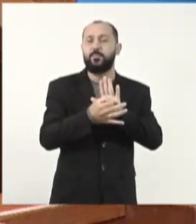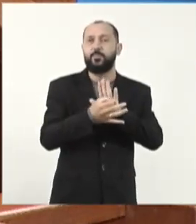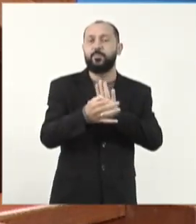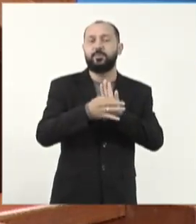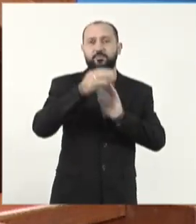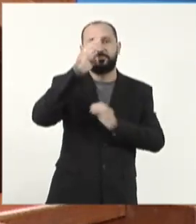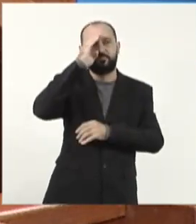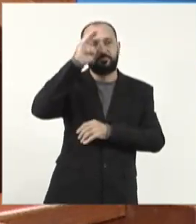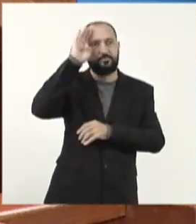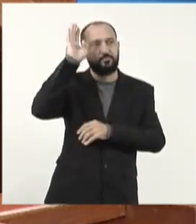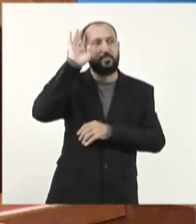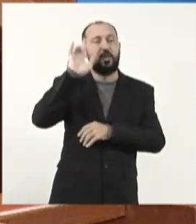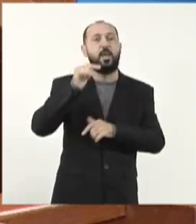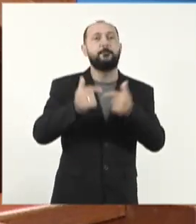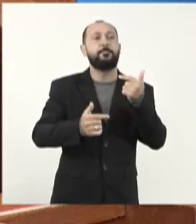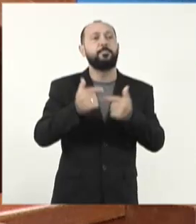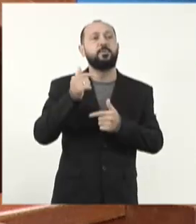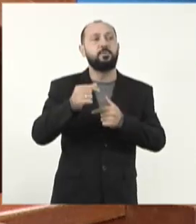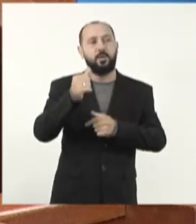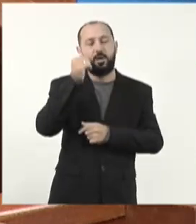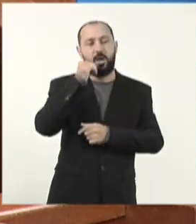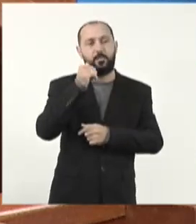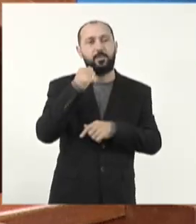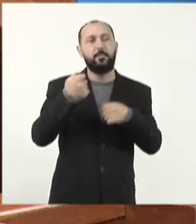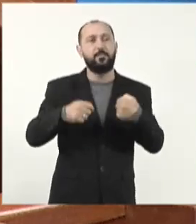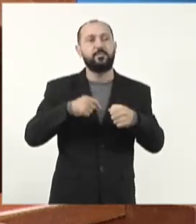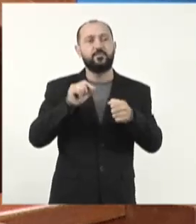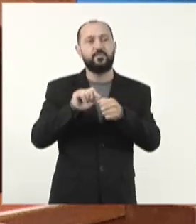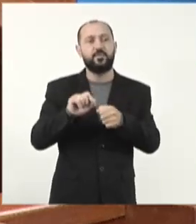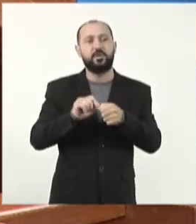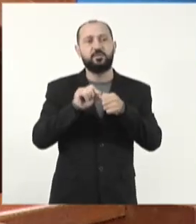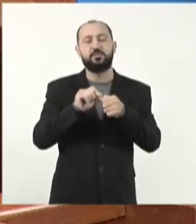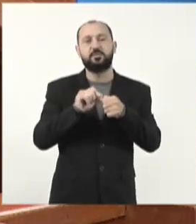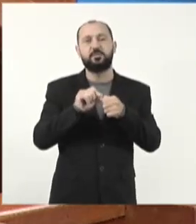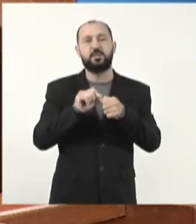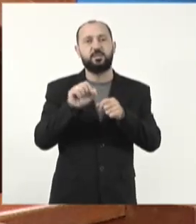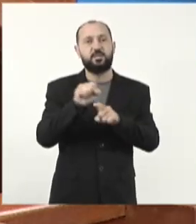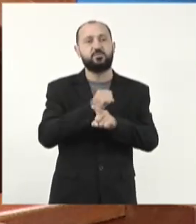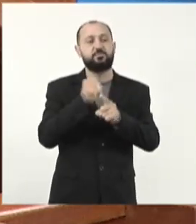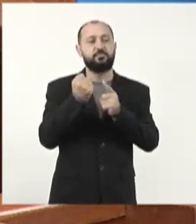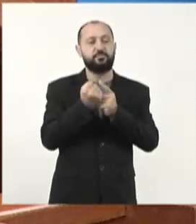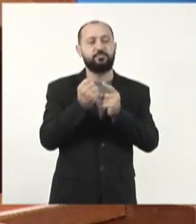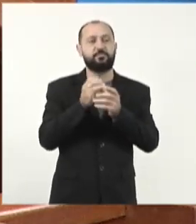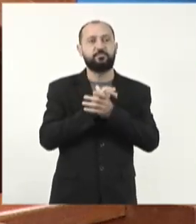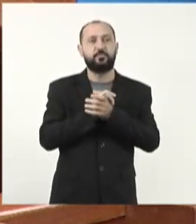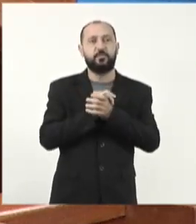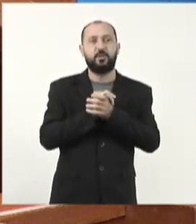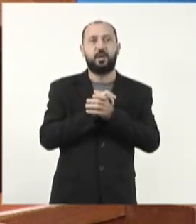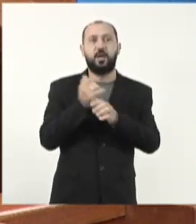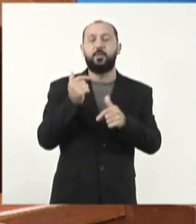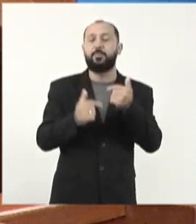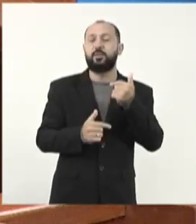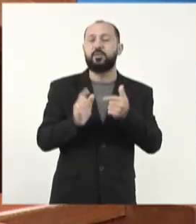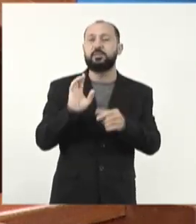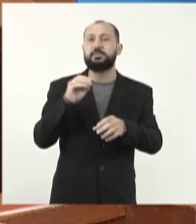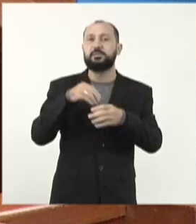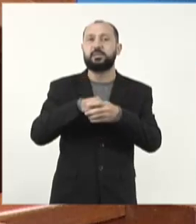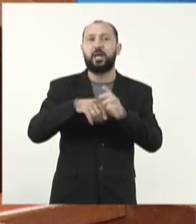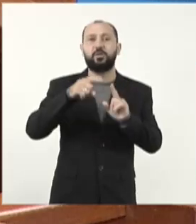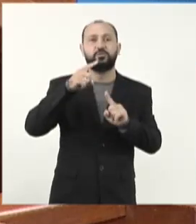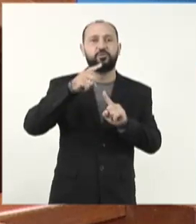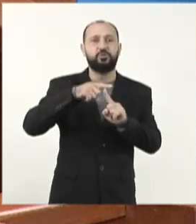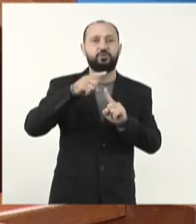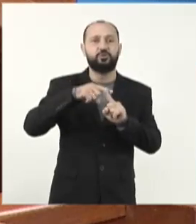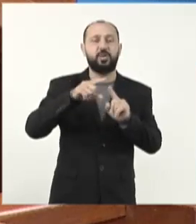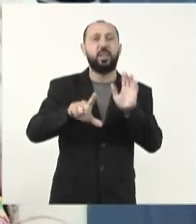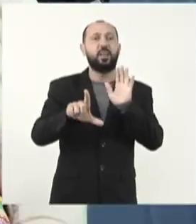discurso político que as mulheres estejam fazendo em nossa sociedade. A violência política de gênero está tipificada